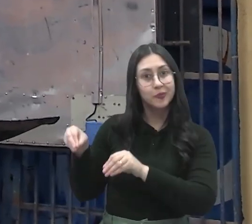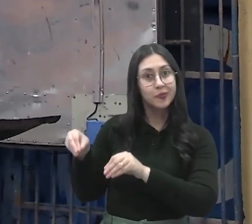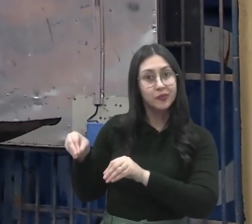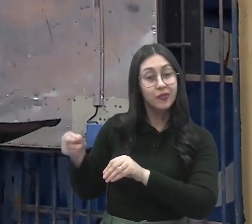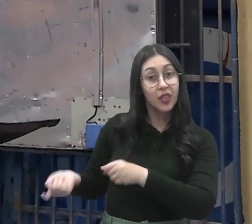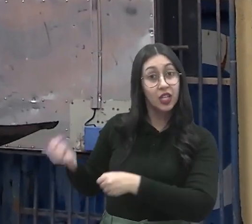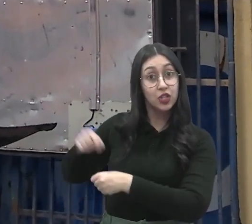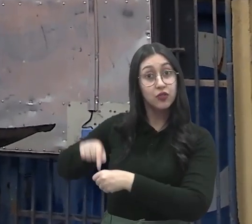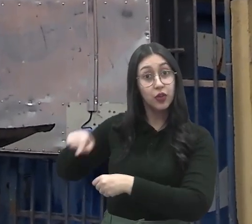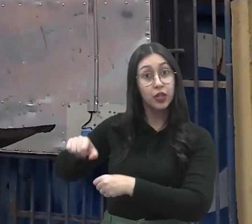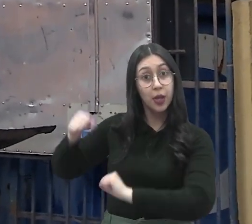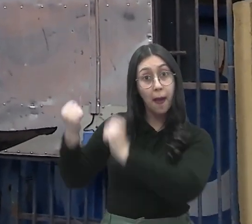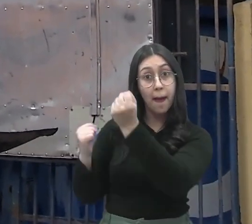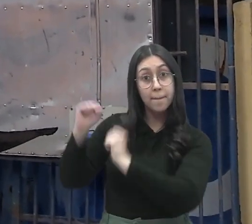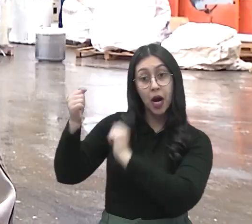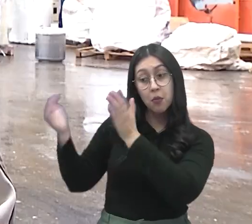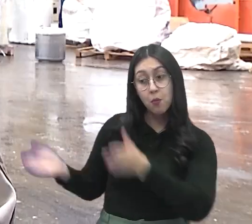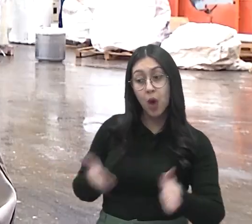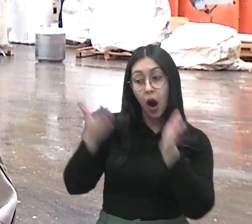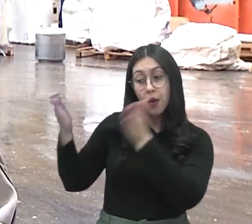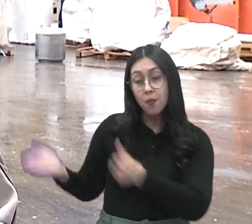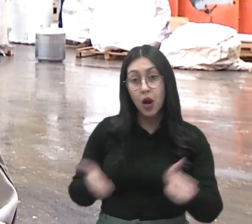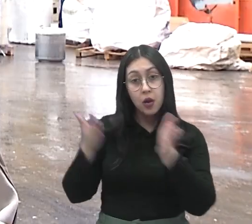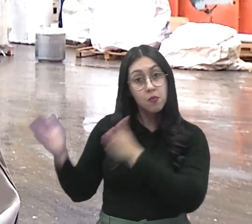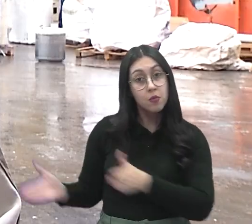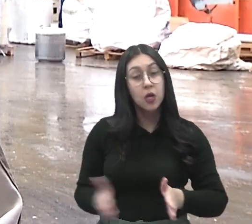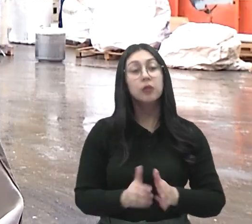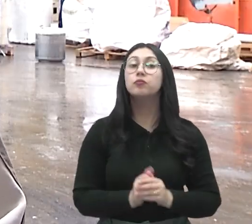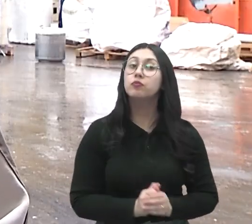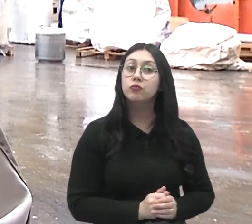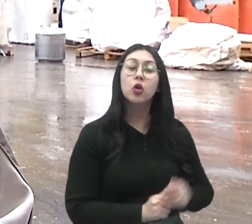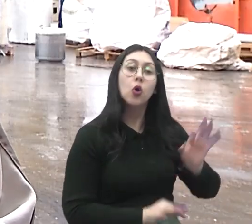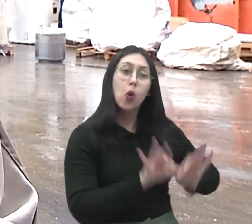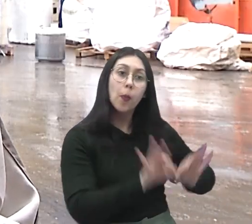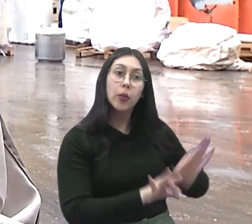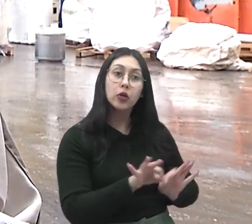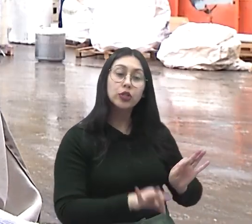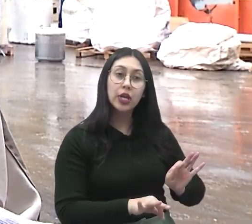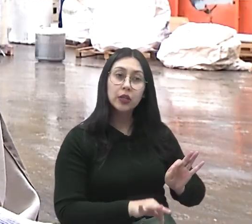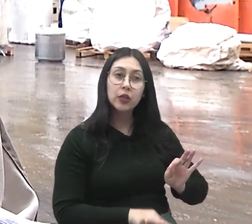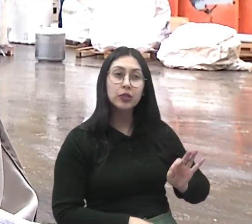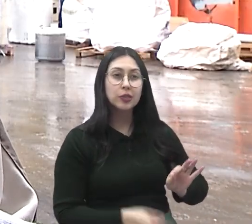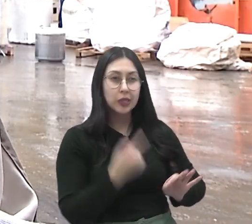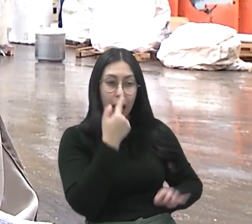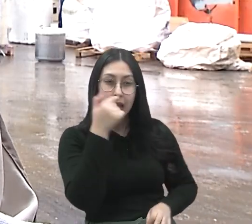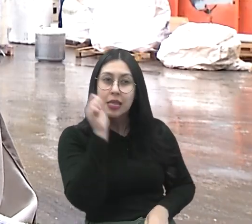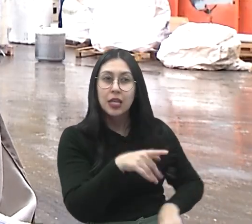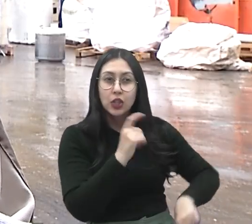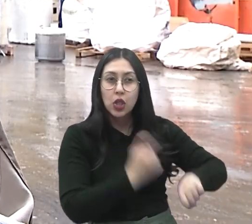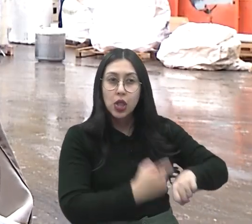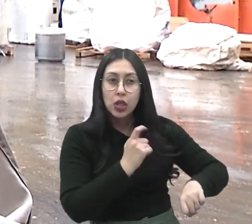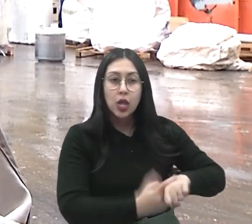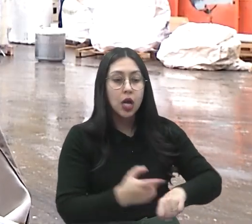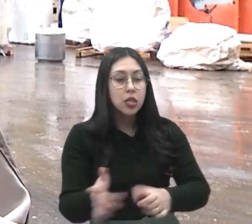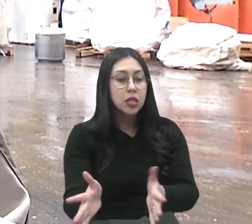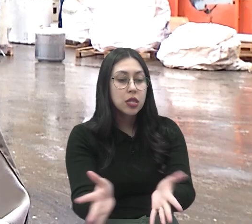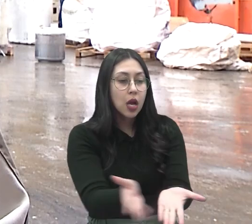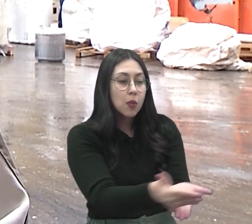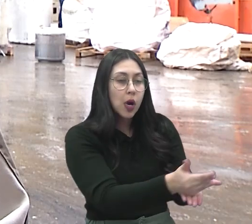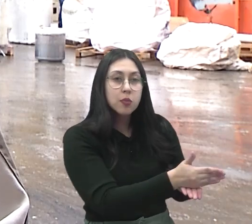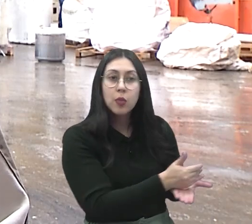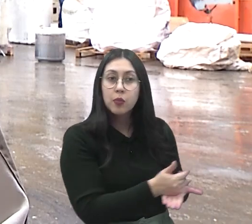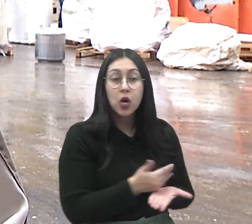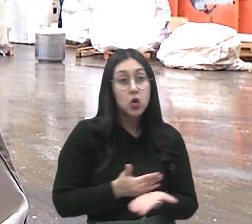materiais de volta para a indústria. É o nosso Plano Nacional de Resíduos Sólidos, né? É uma legislação de agosto